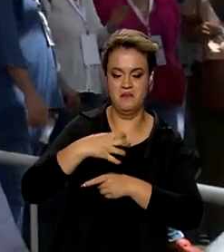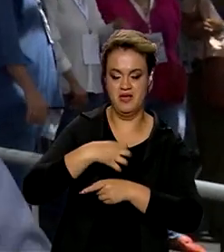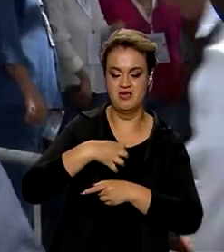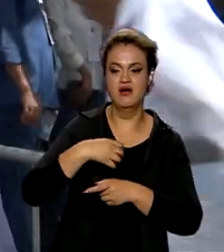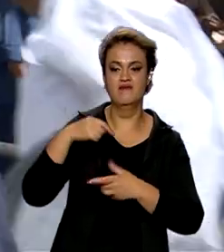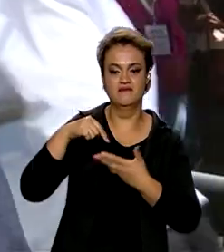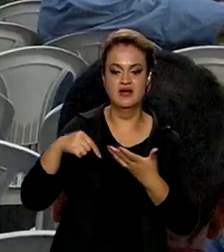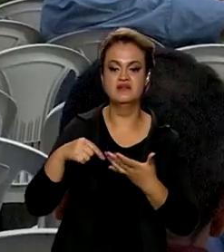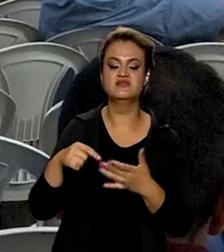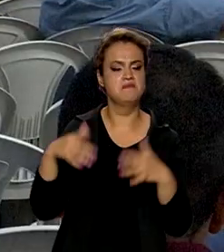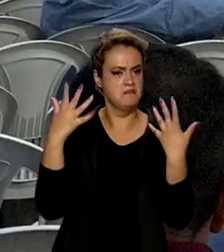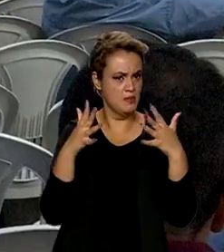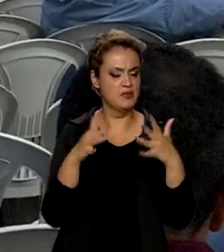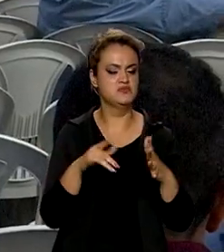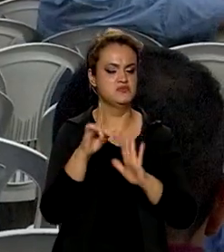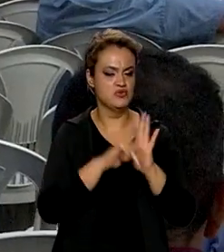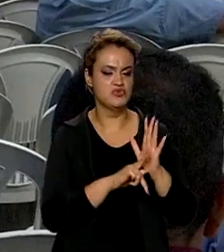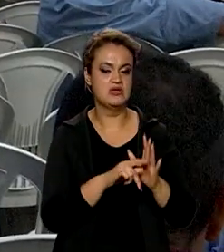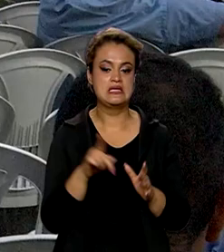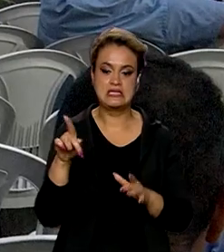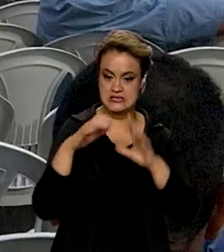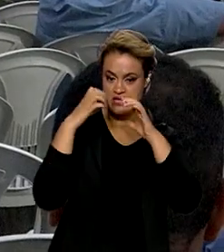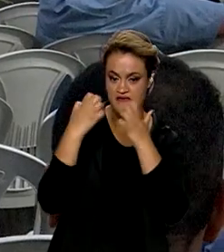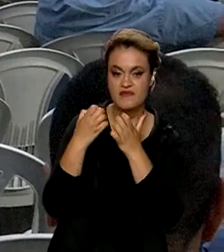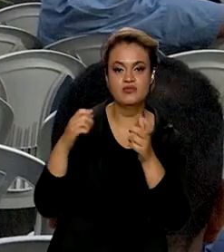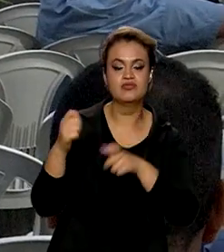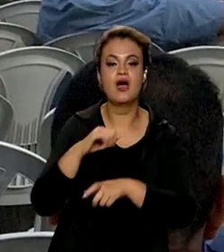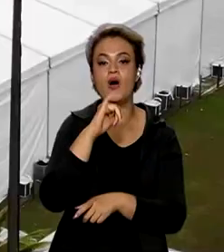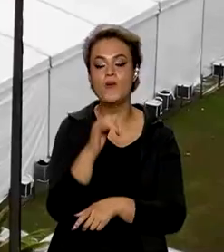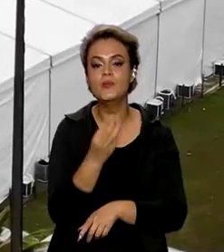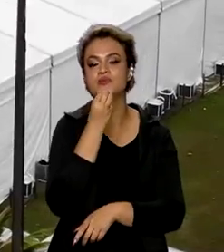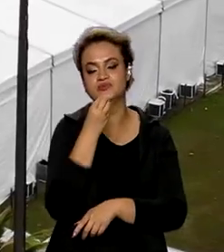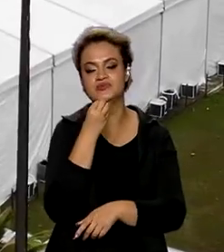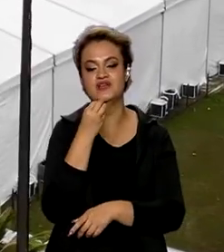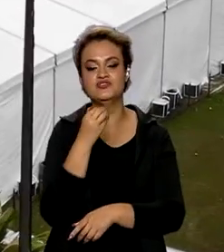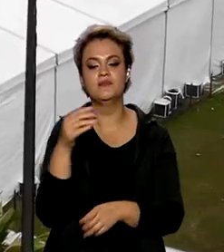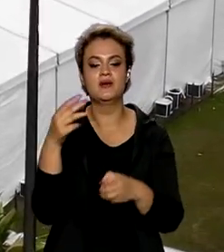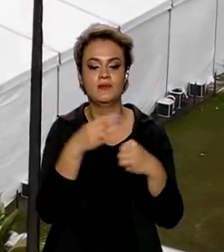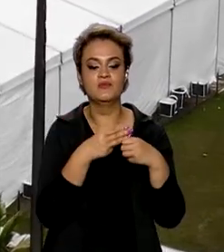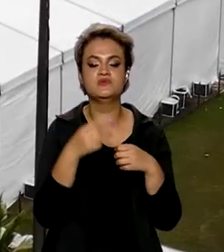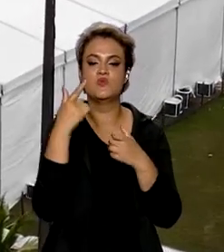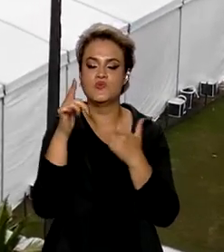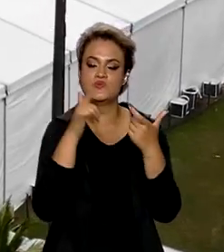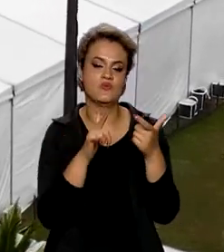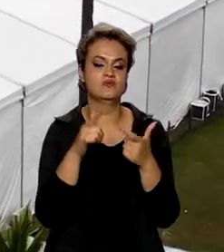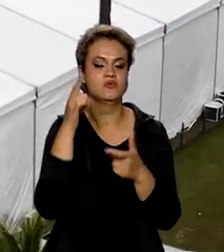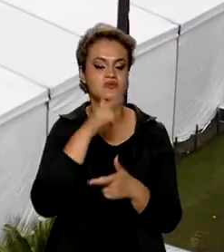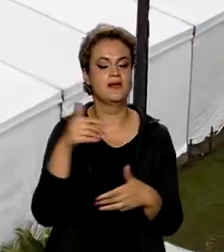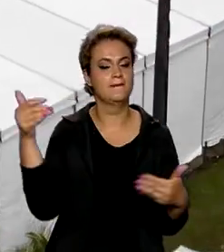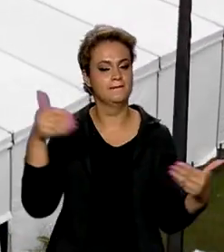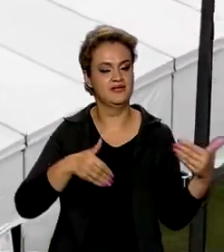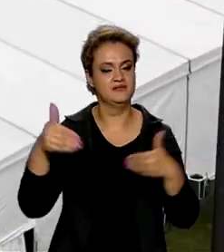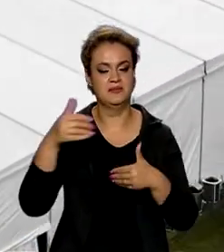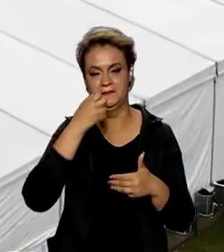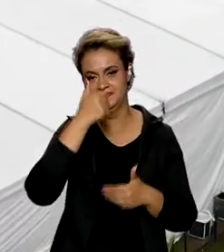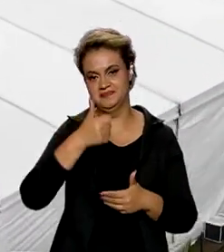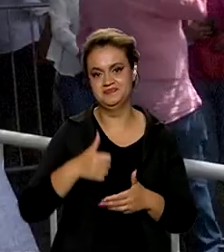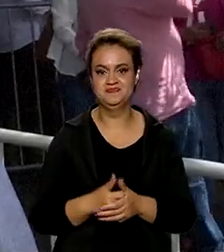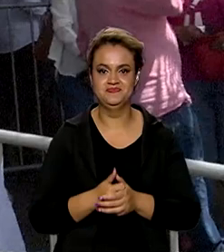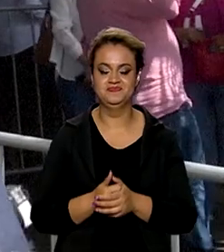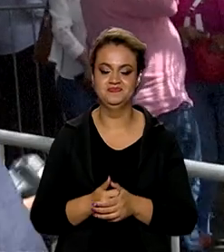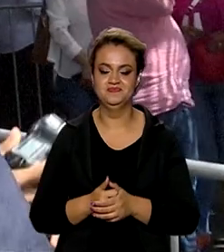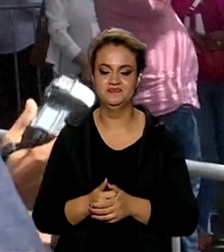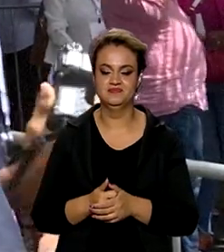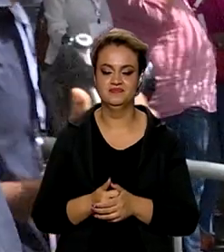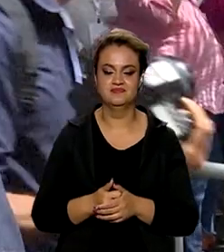realização da caravana e disse que o evento abre a oportunidade para que os municípios possam participar mais das decisões. Faz